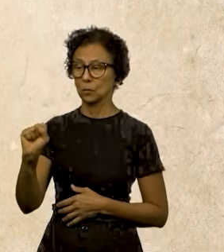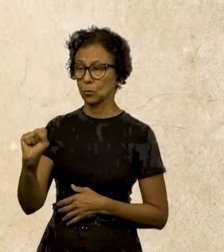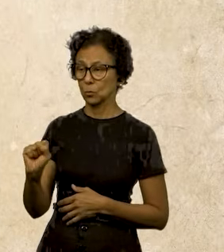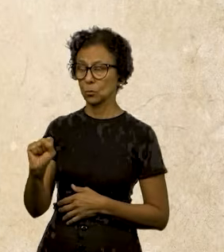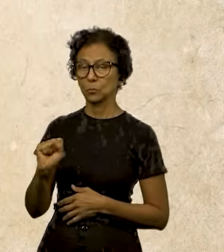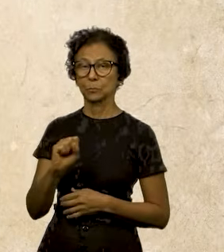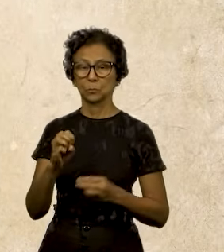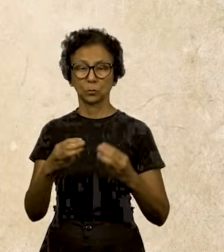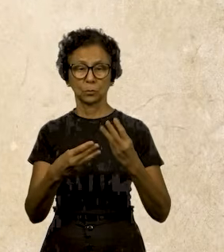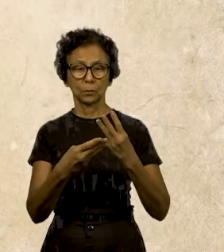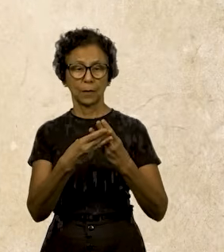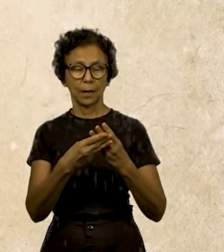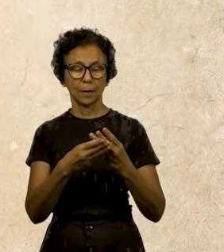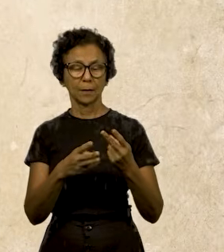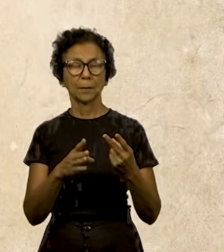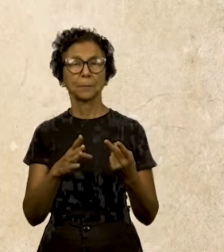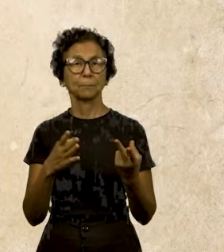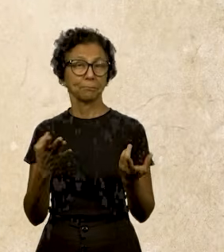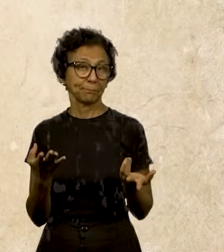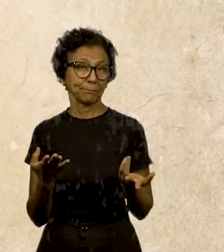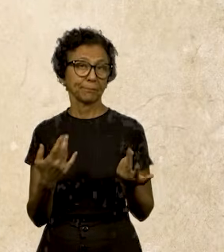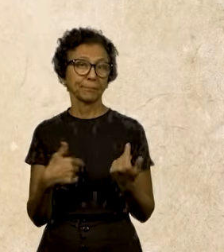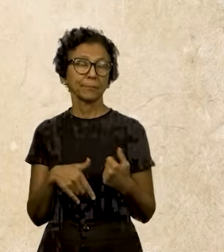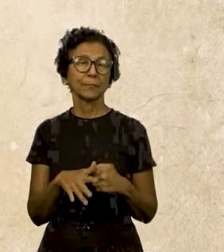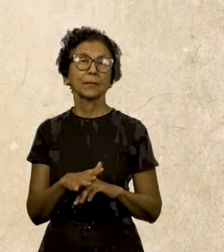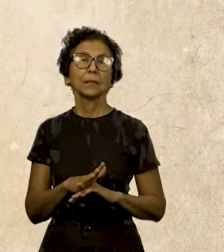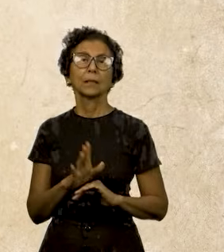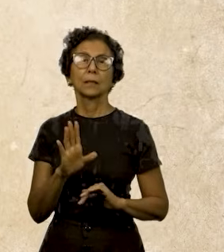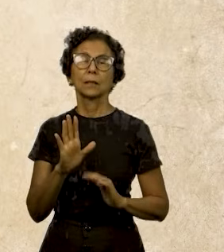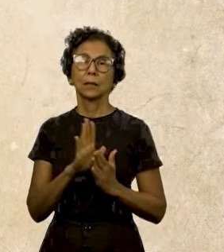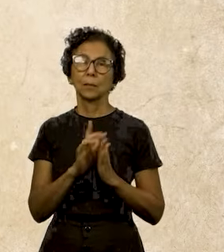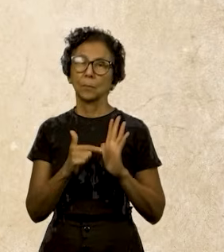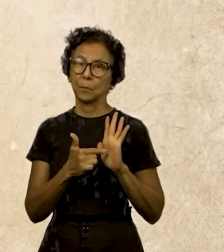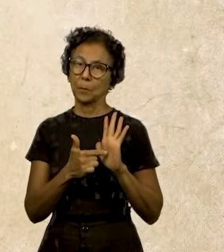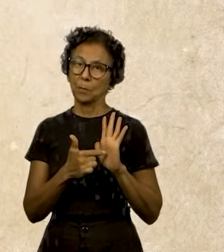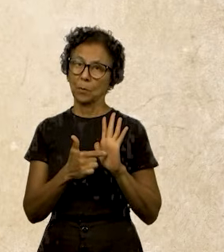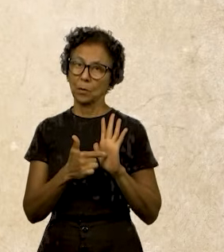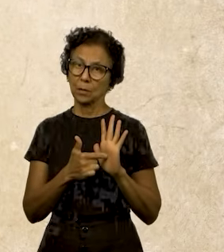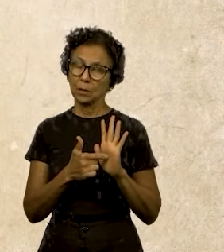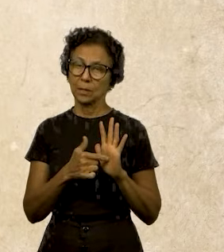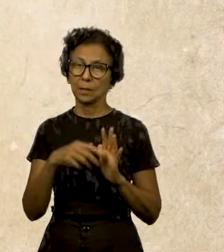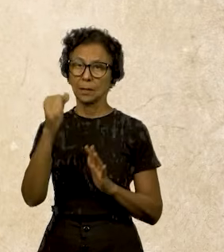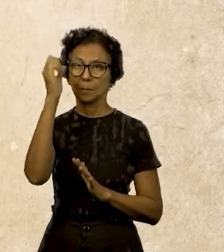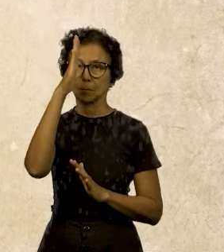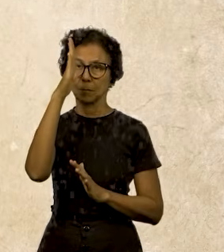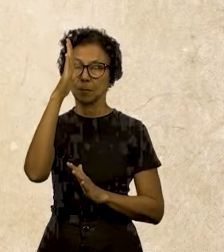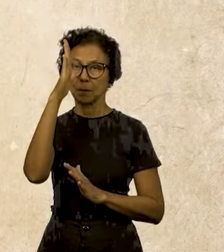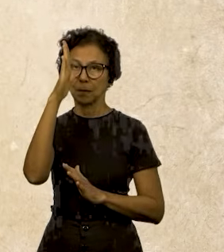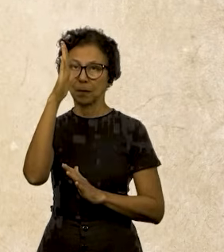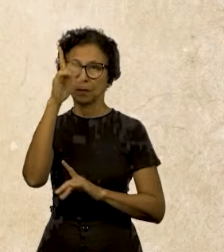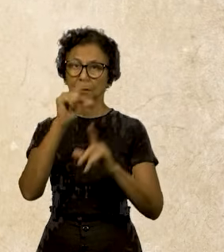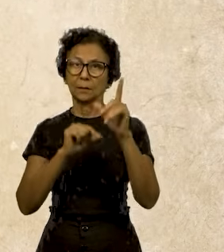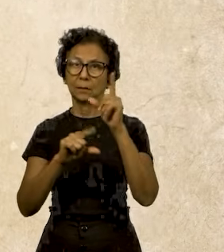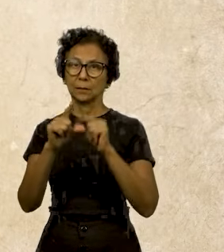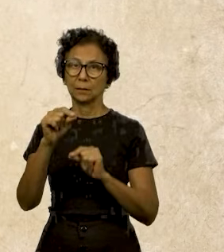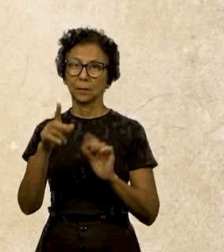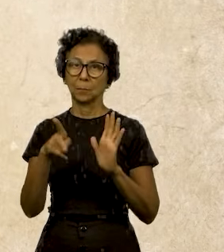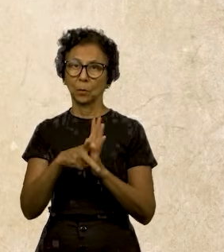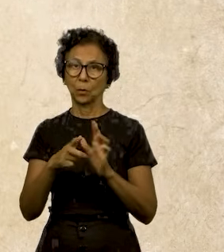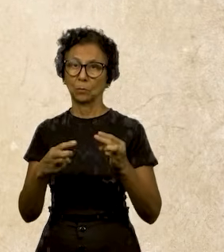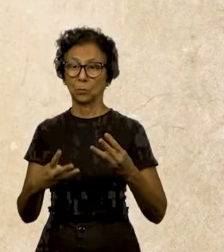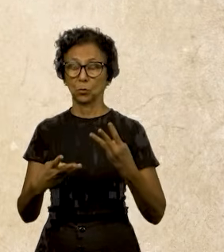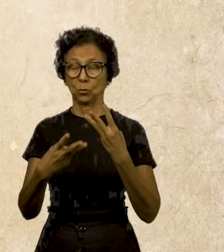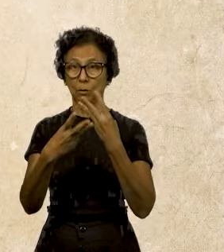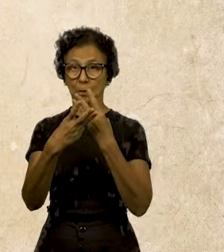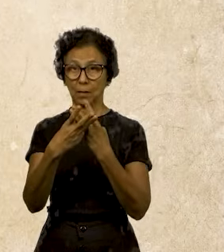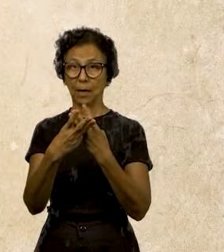nós temos aqui a Judéia, que, aliás, é citado no texto lido, né? Belém, sim, da Judéia. Belém é uma cidade